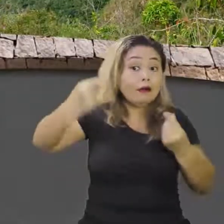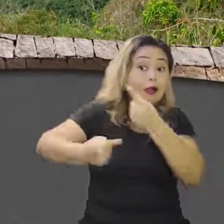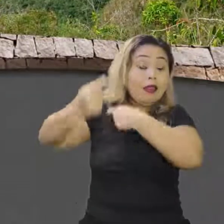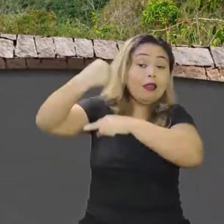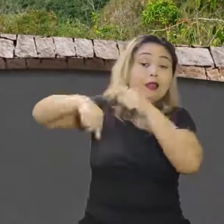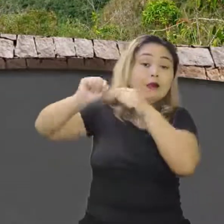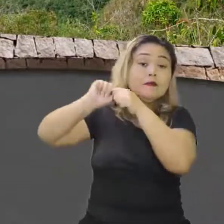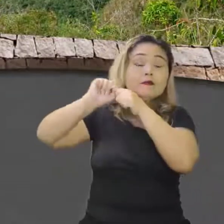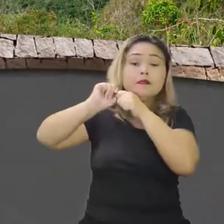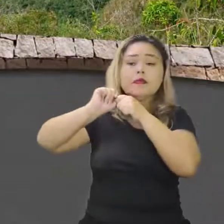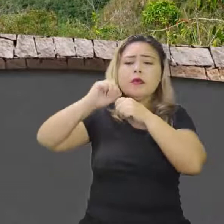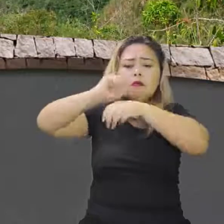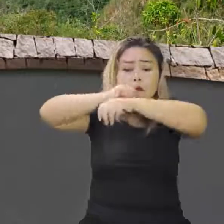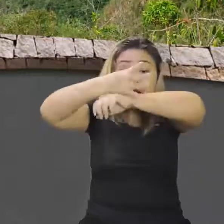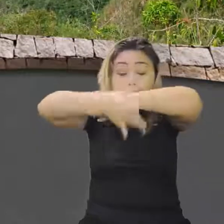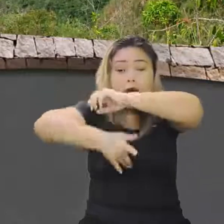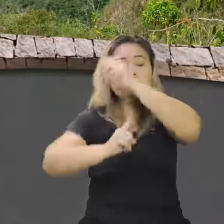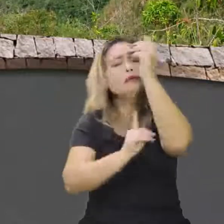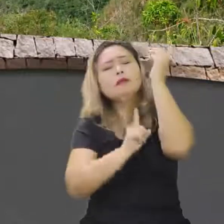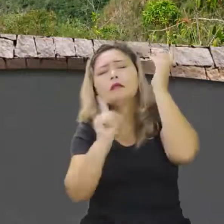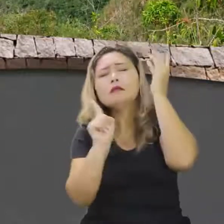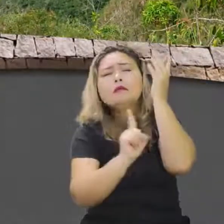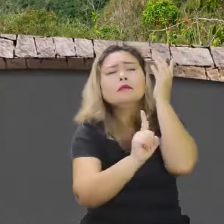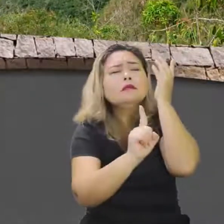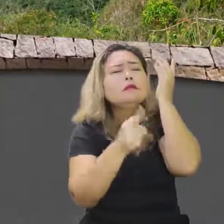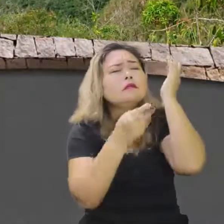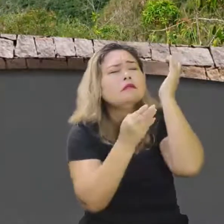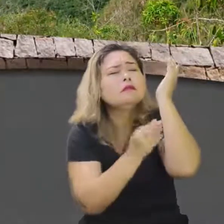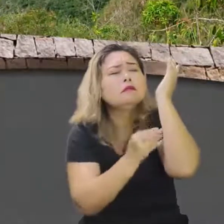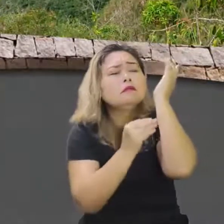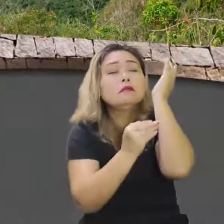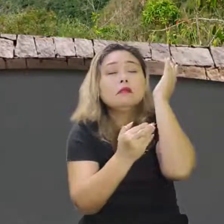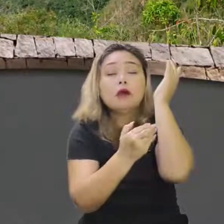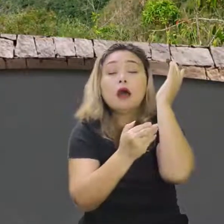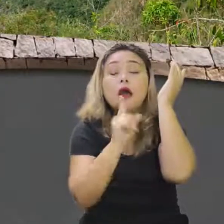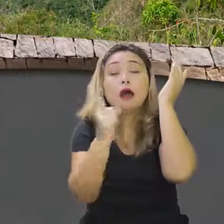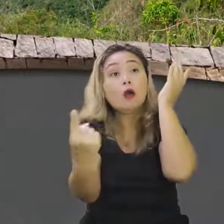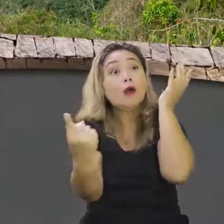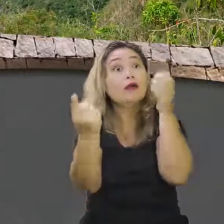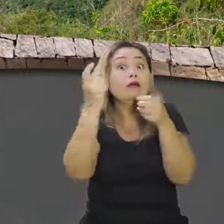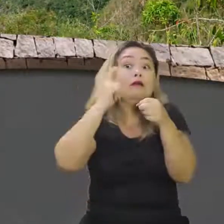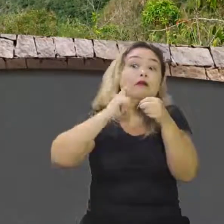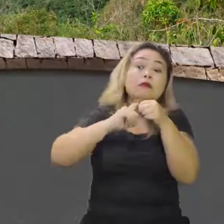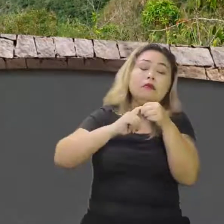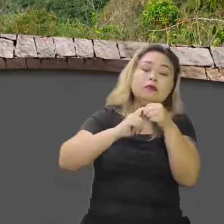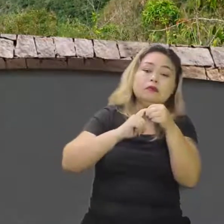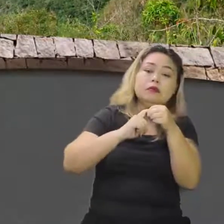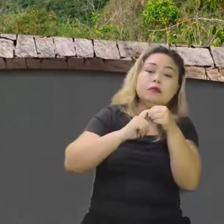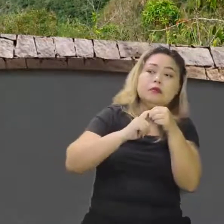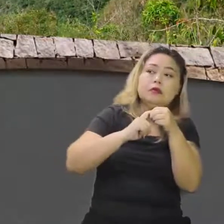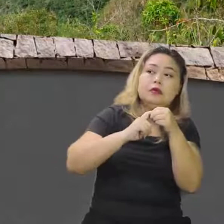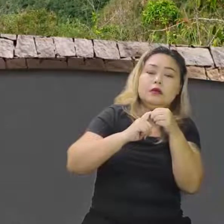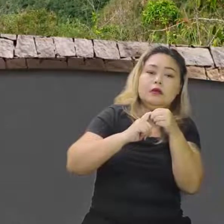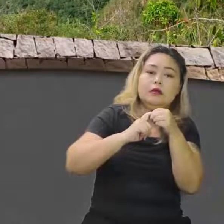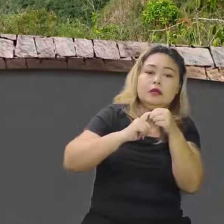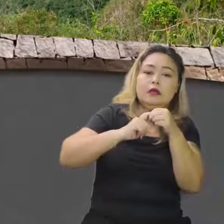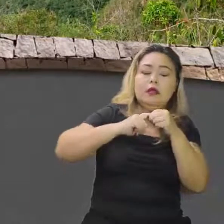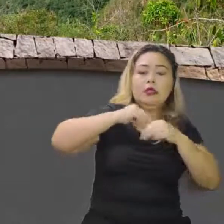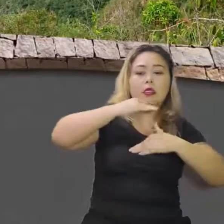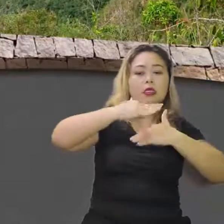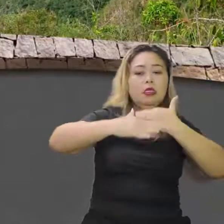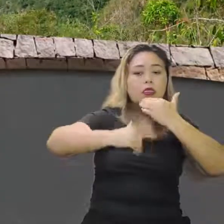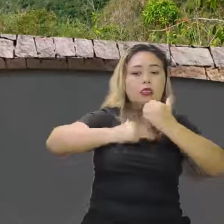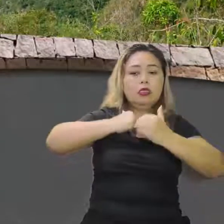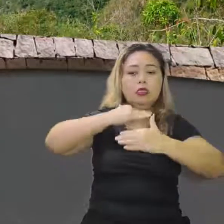Vai sair logo cedo de madrugada para ir tirar o látex. Depois retorna e vai fazer aquelas